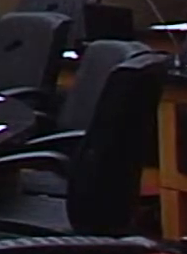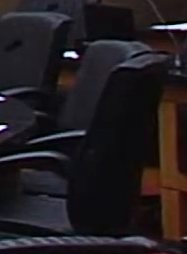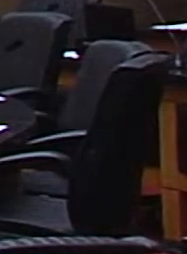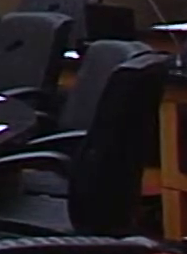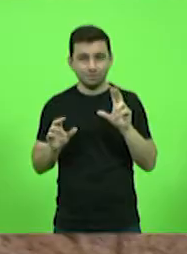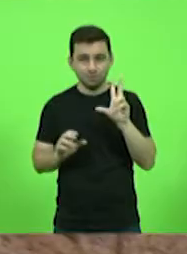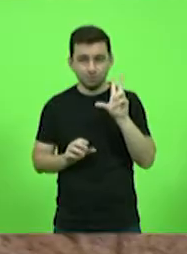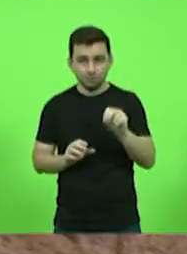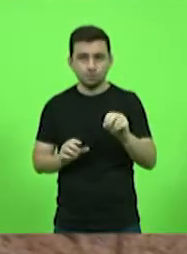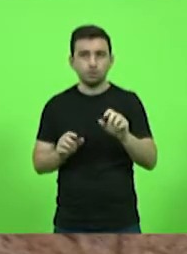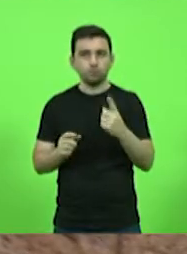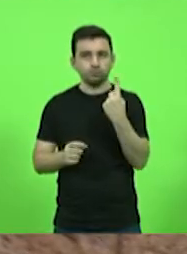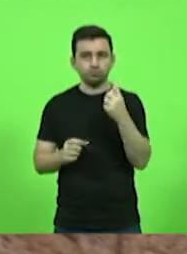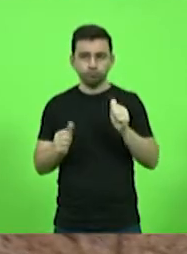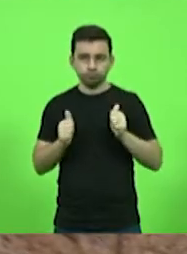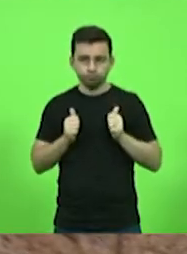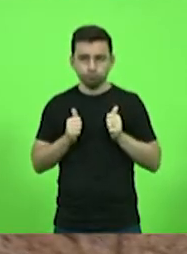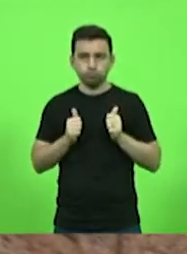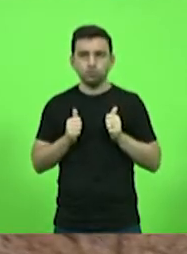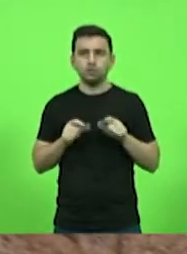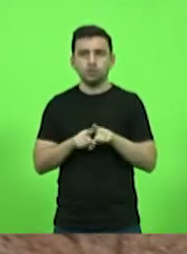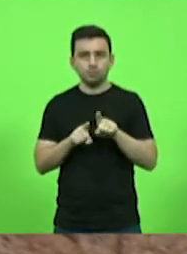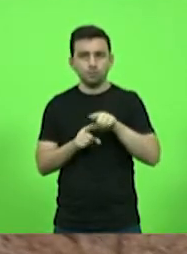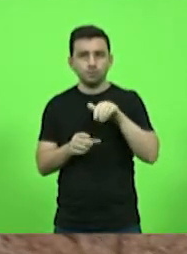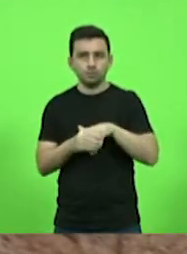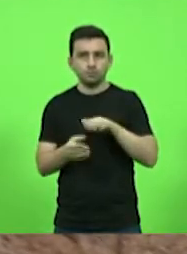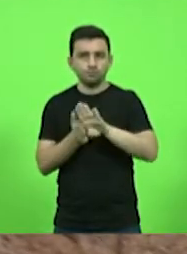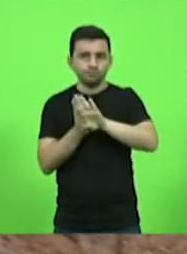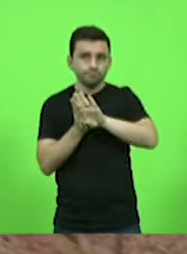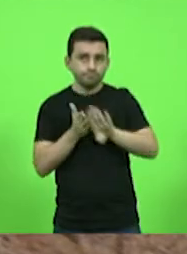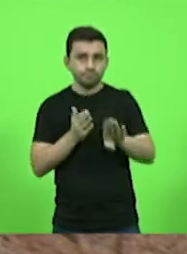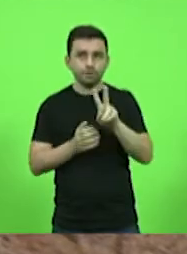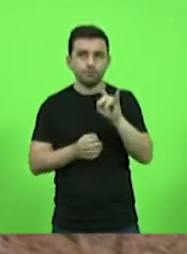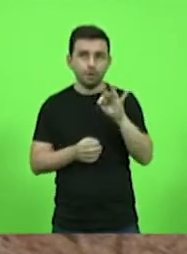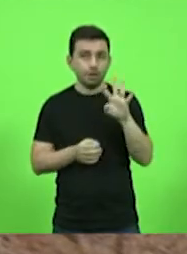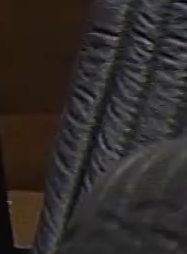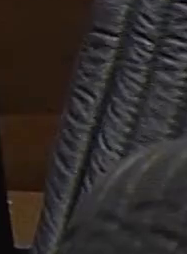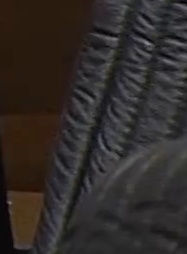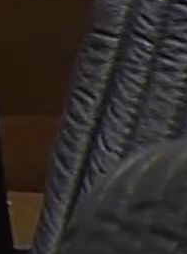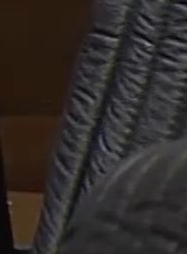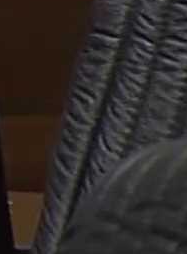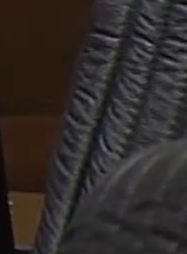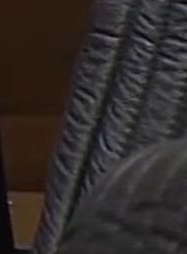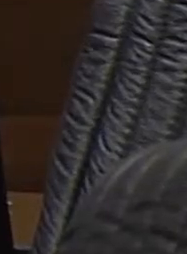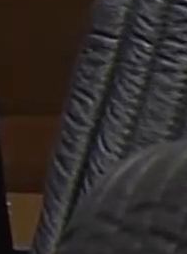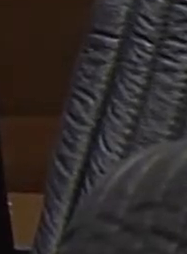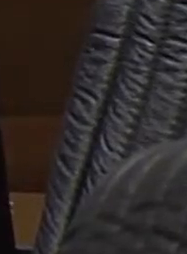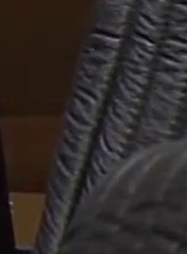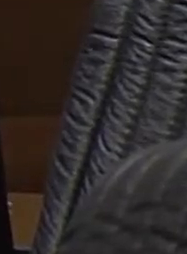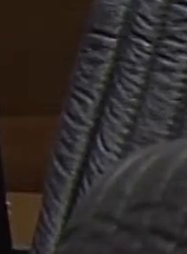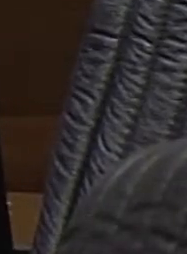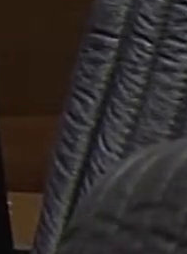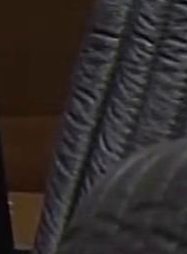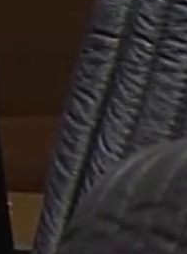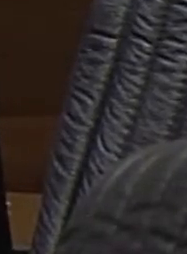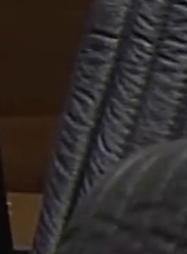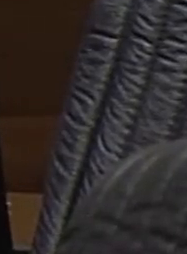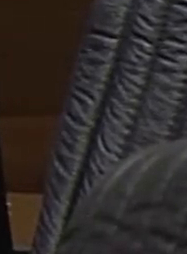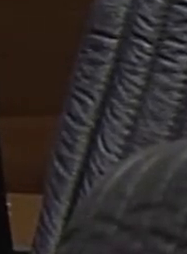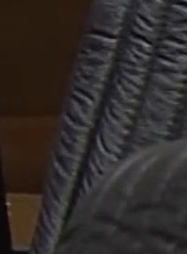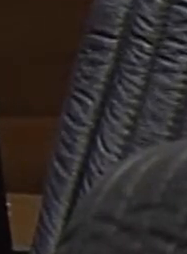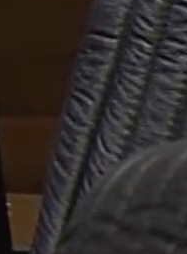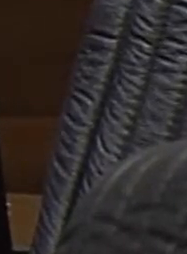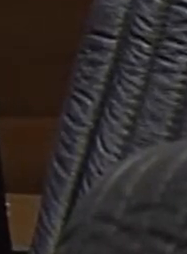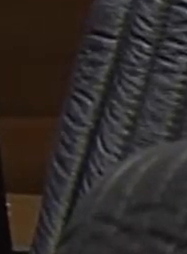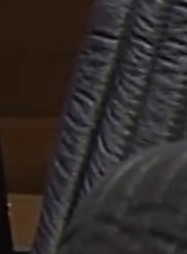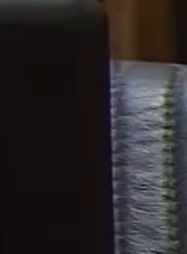gênero como obrigatória no currículo de ensino em escolas privadas e públicas. A matéria está prevista para votação no próximo dia